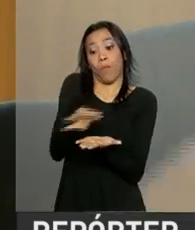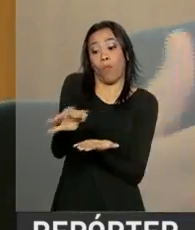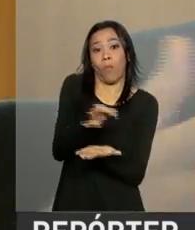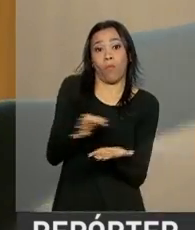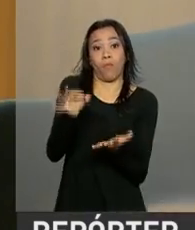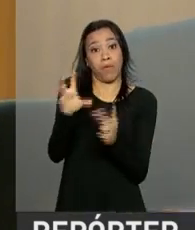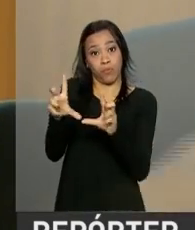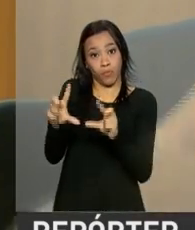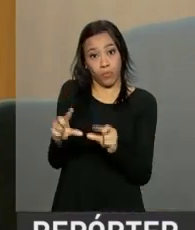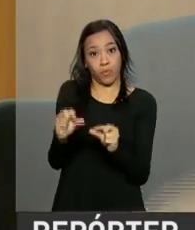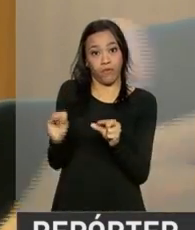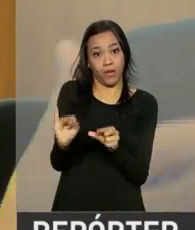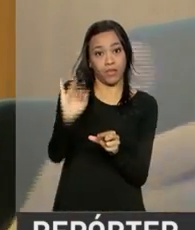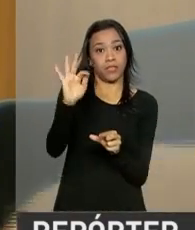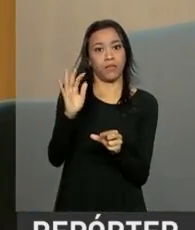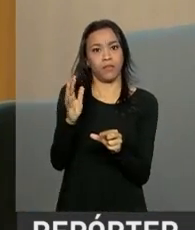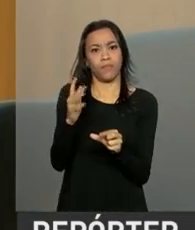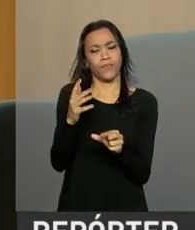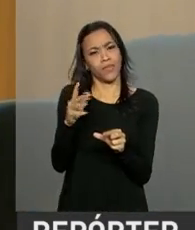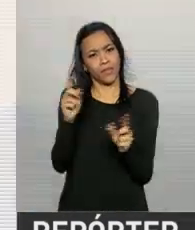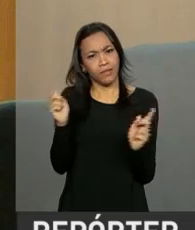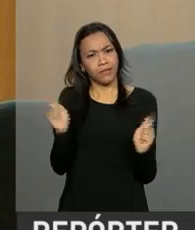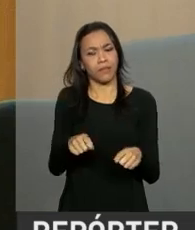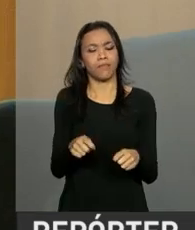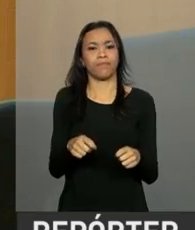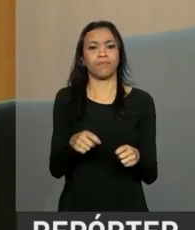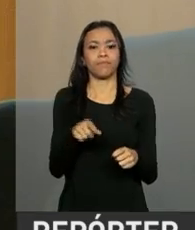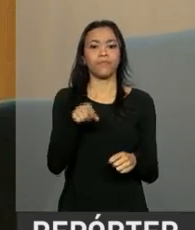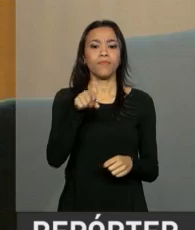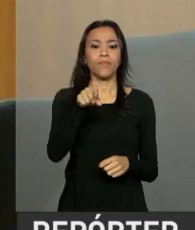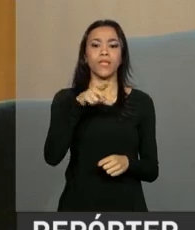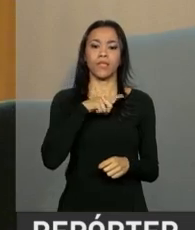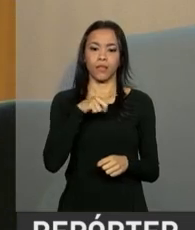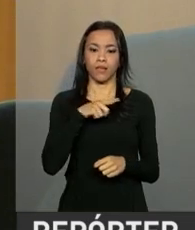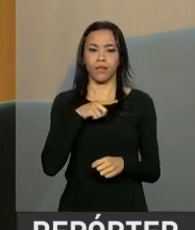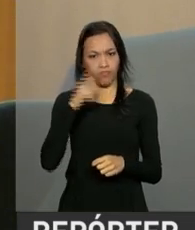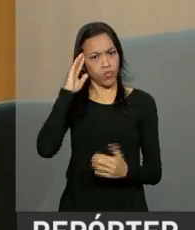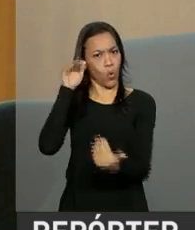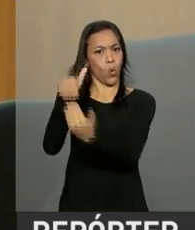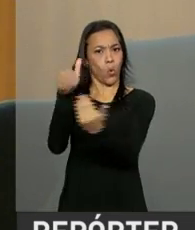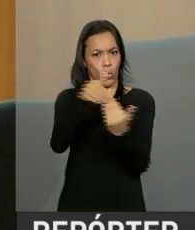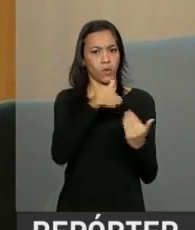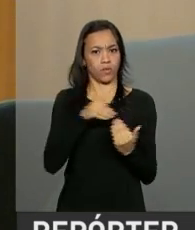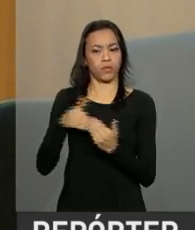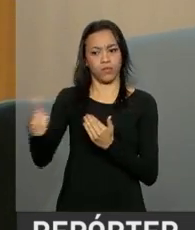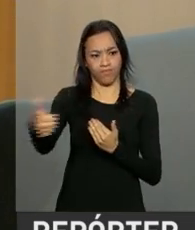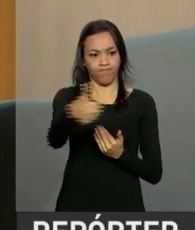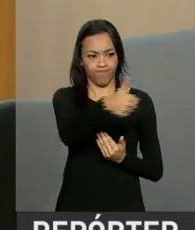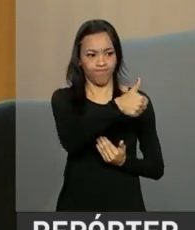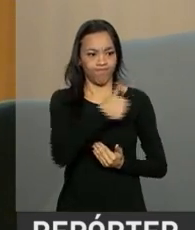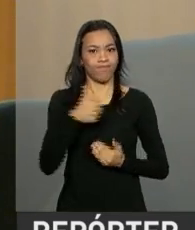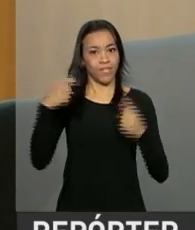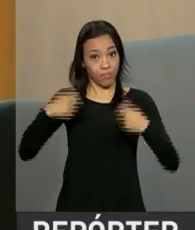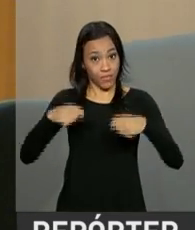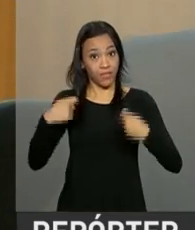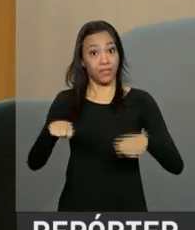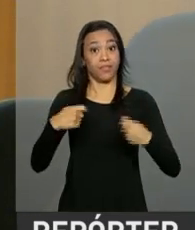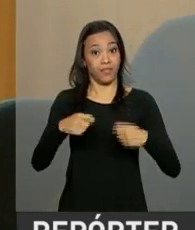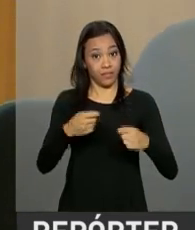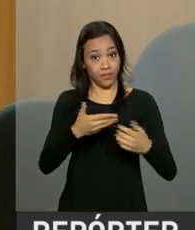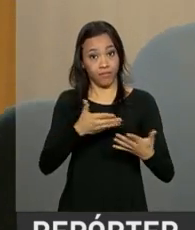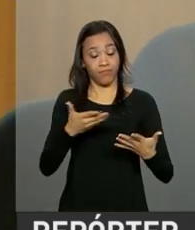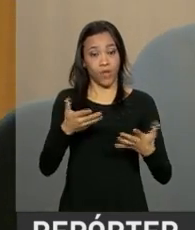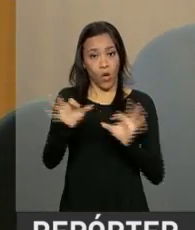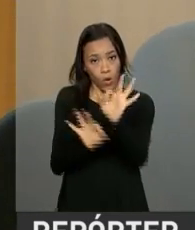isso que está todo mundo esperando, que as condições se apresentem para tal. Aqui tem um consenso que tem que ter as condições